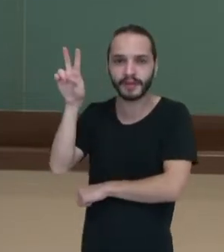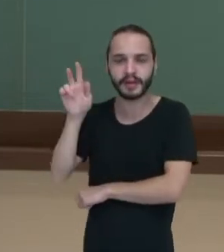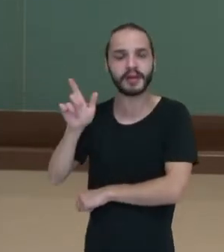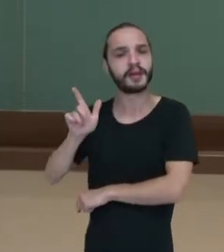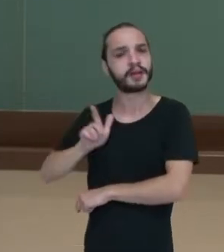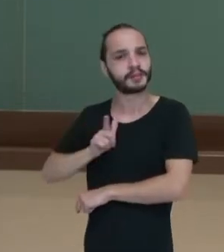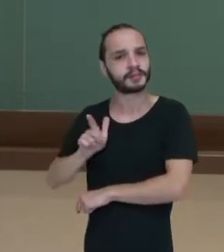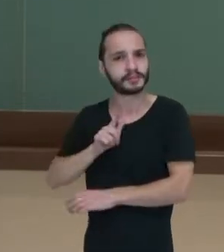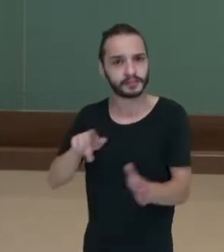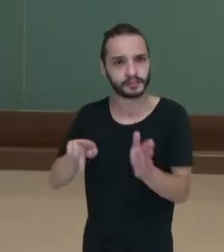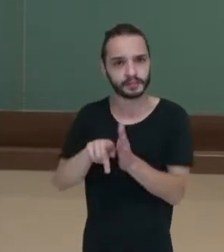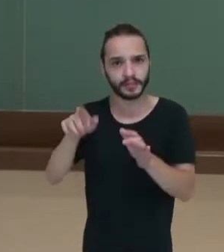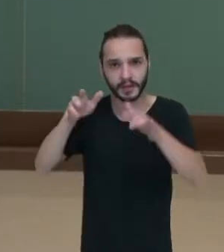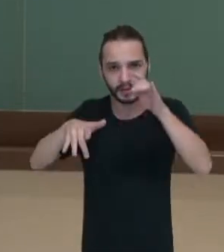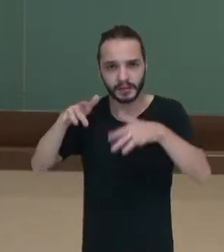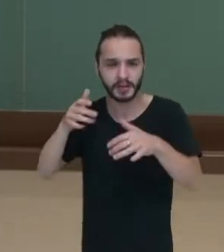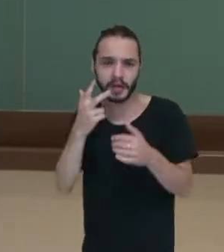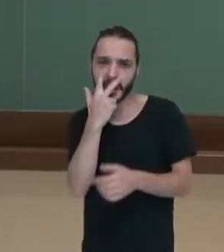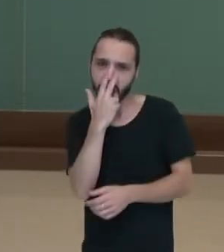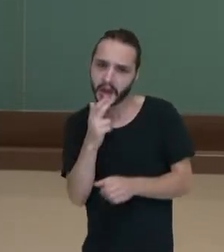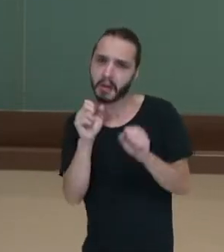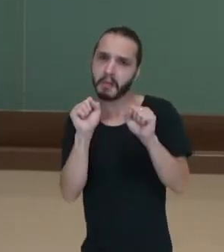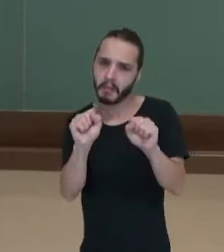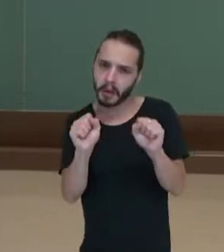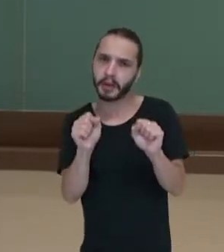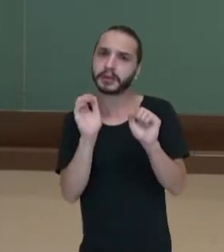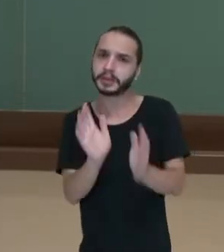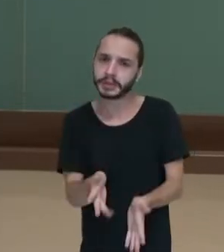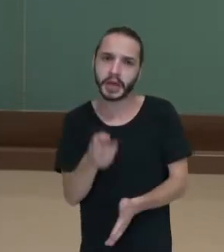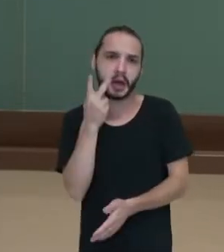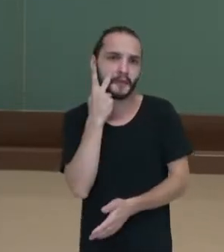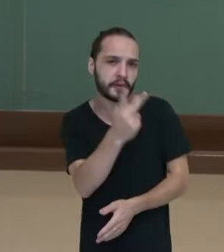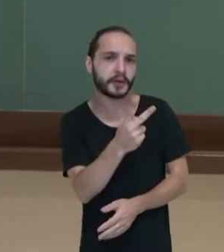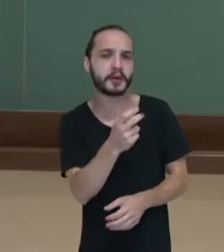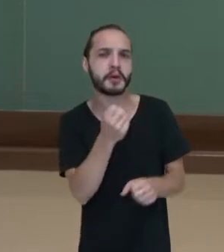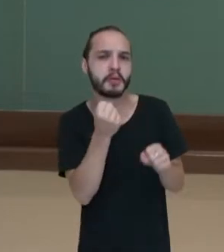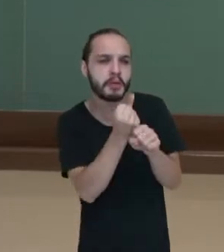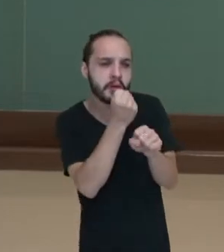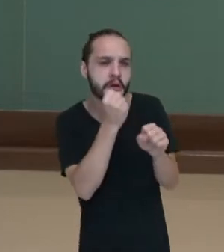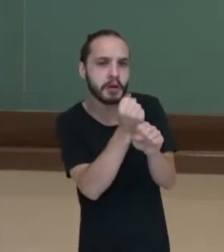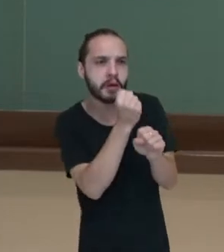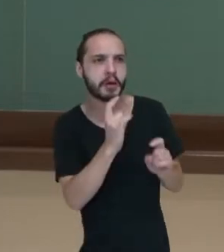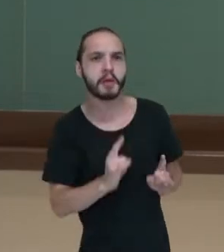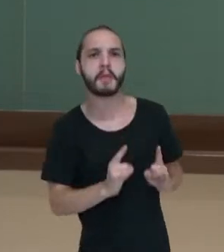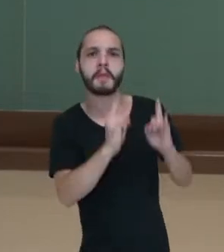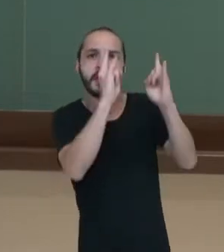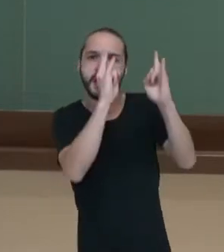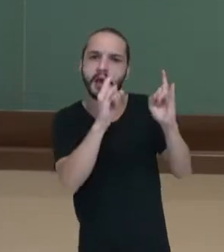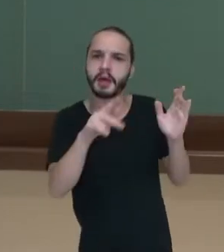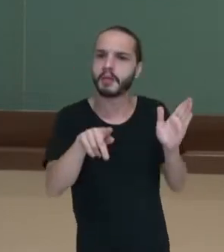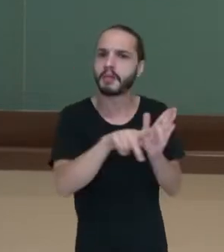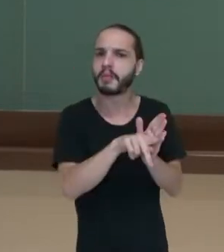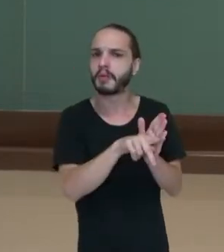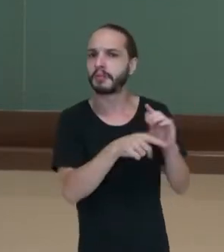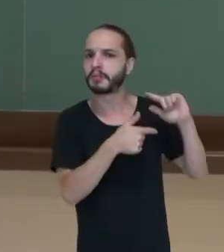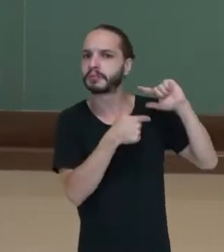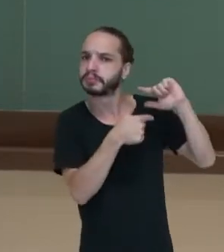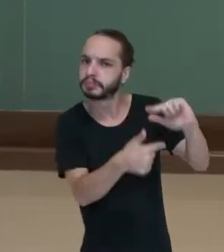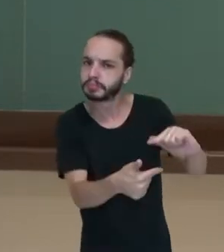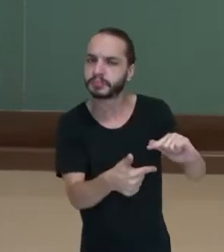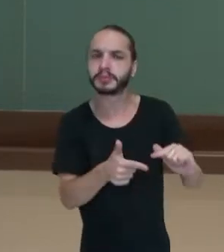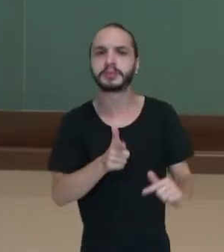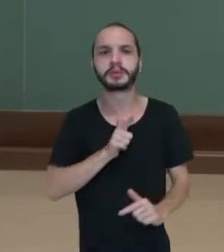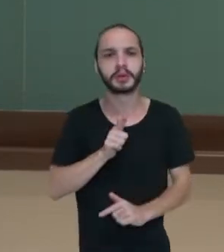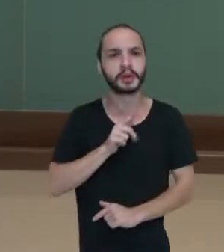vendo, talvez você também possa ter visto em algum prédio clássico, né? Talvez você possa ter